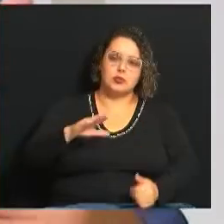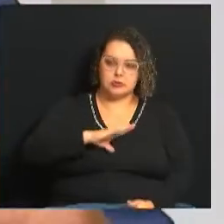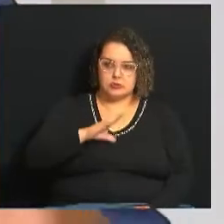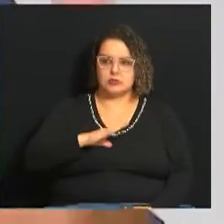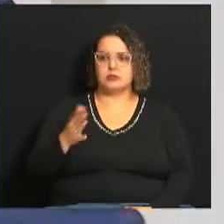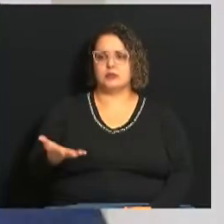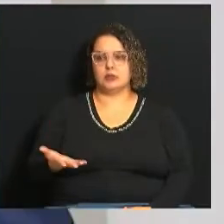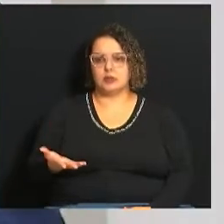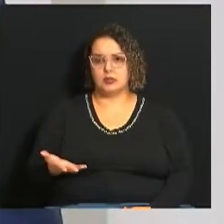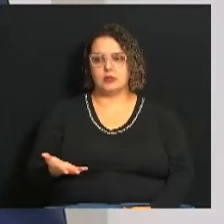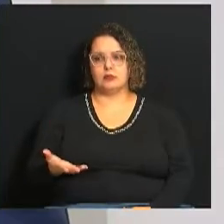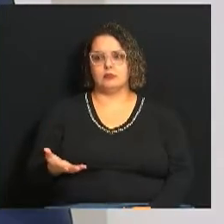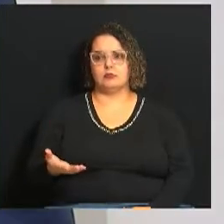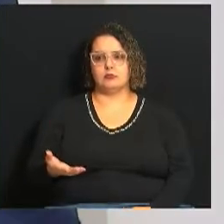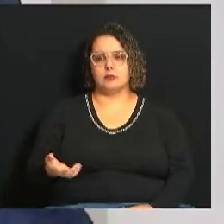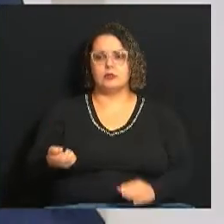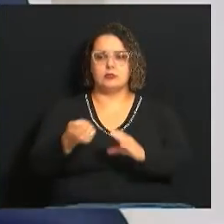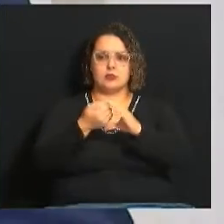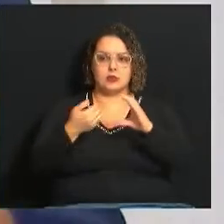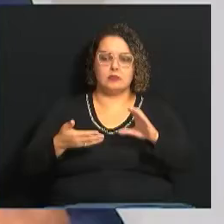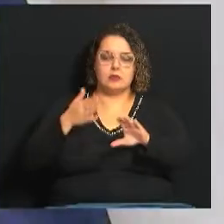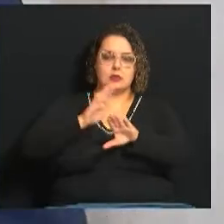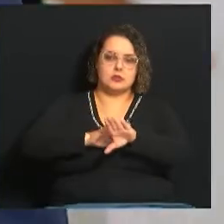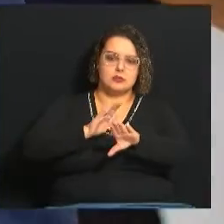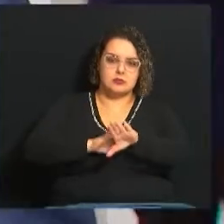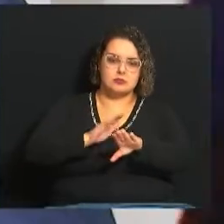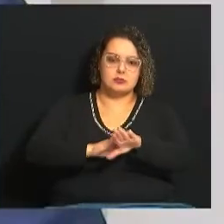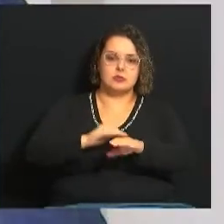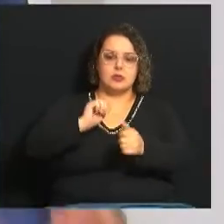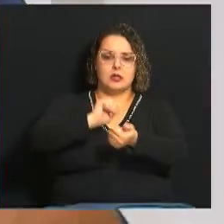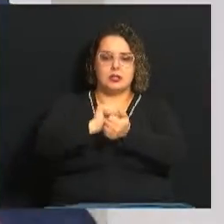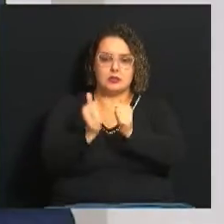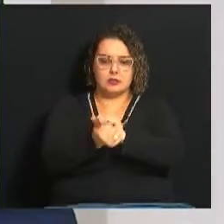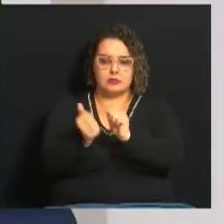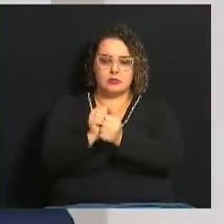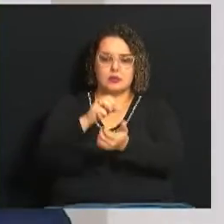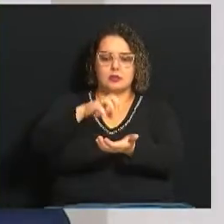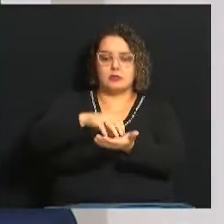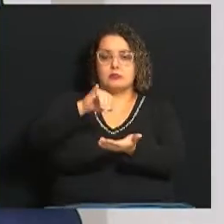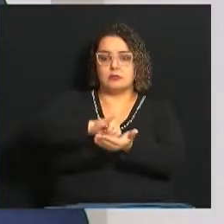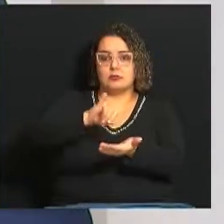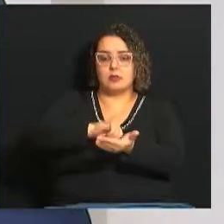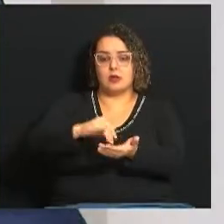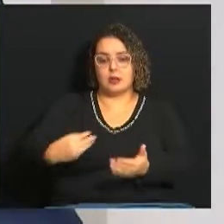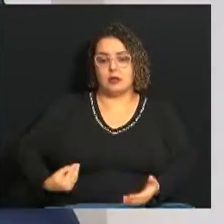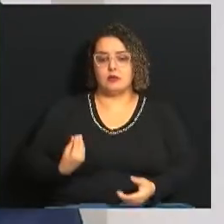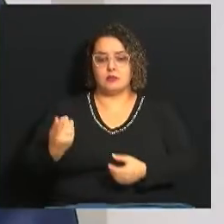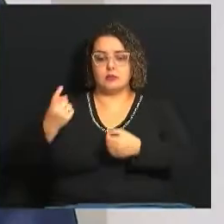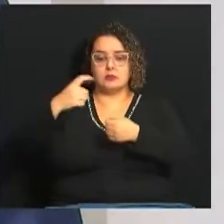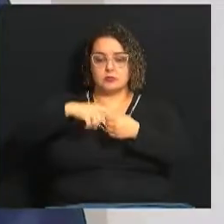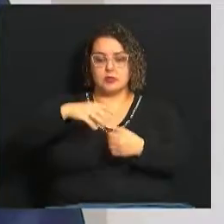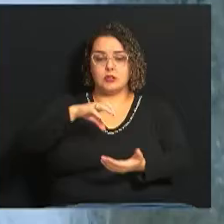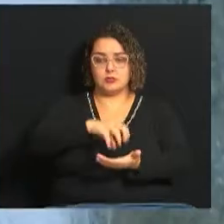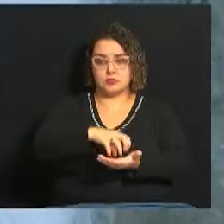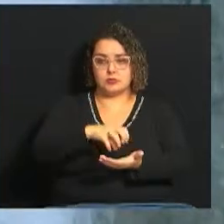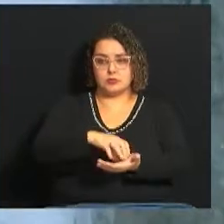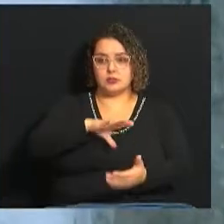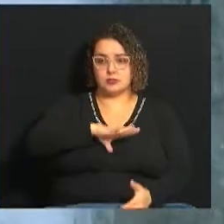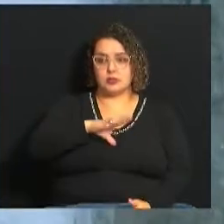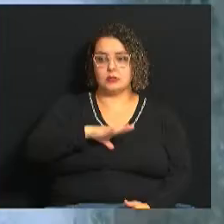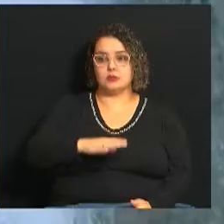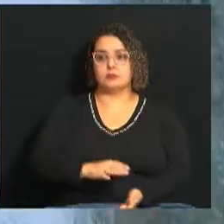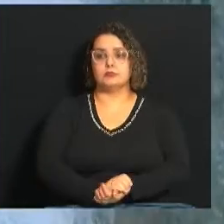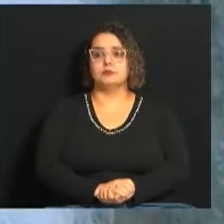um aspecto que nós estamos fazendo aqui para tentar revitalizar o centro, para trazer a vida de volta ao centro da cidade de Campinas. No